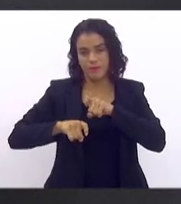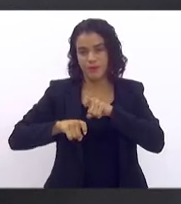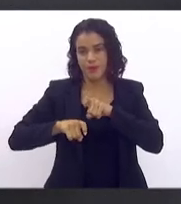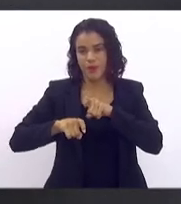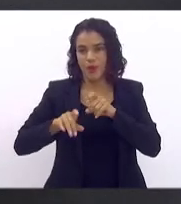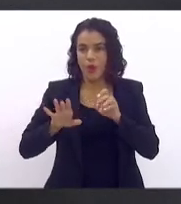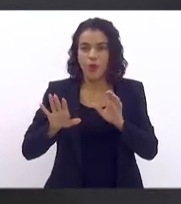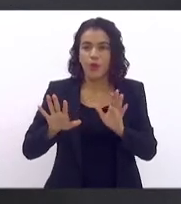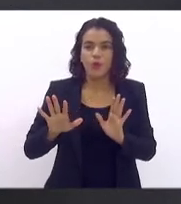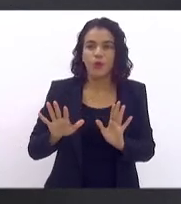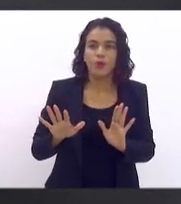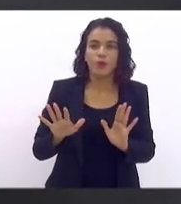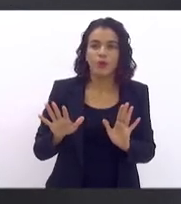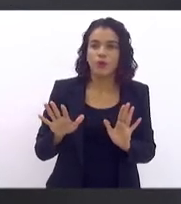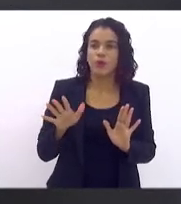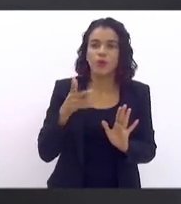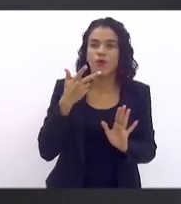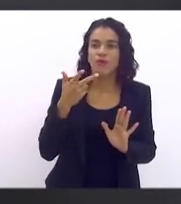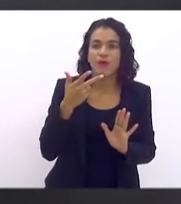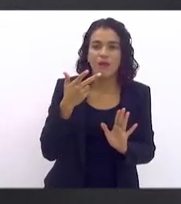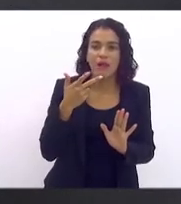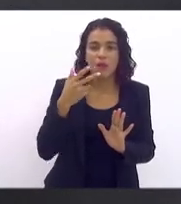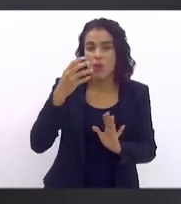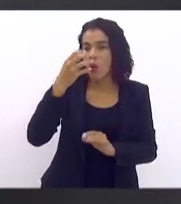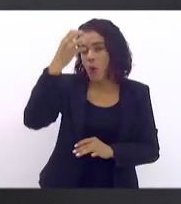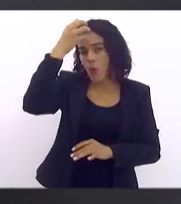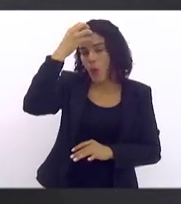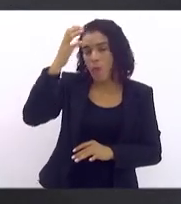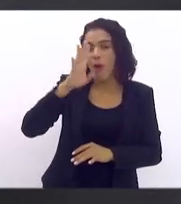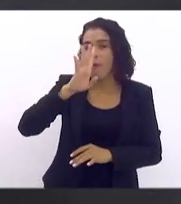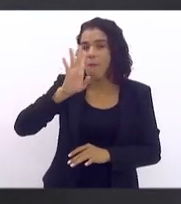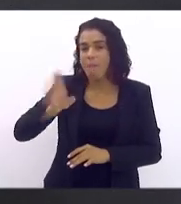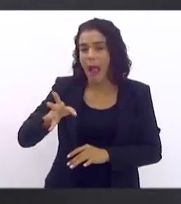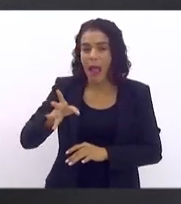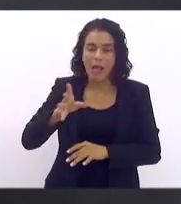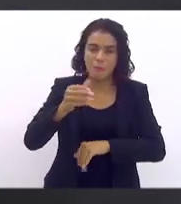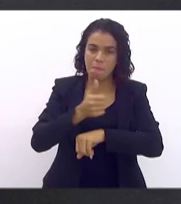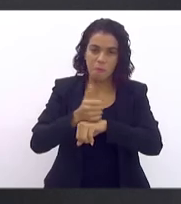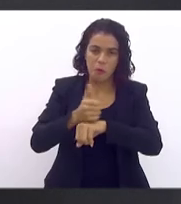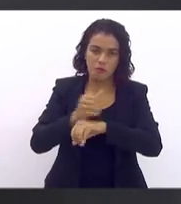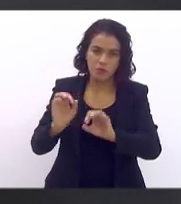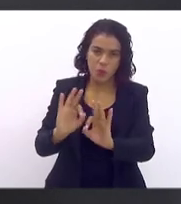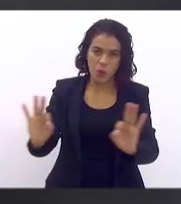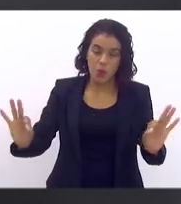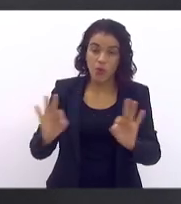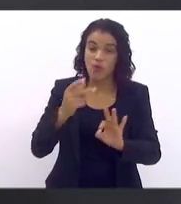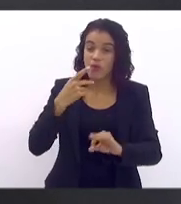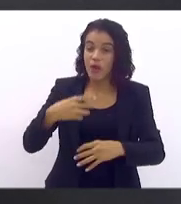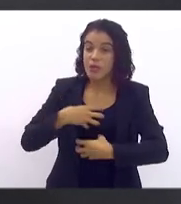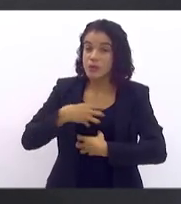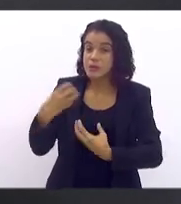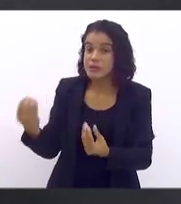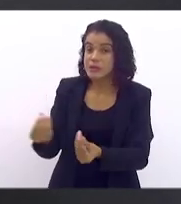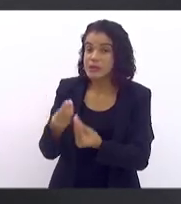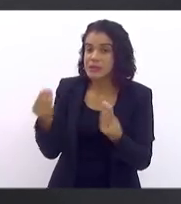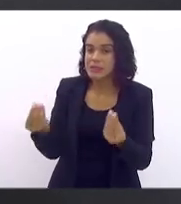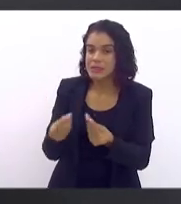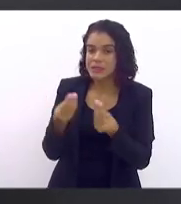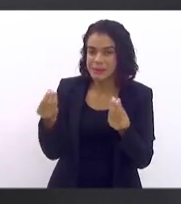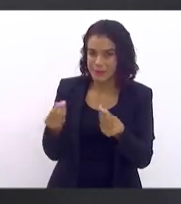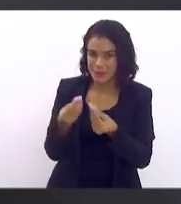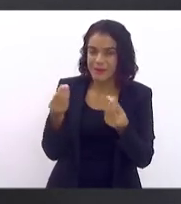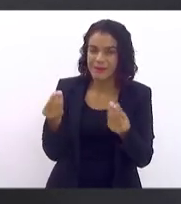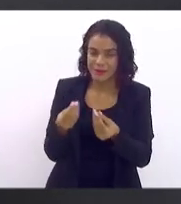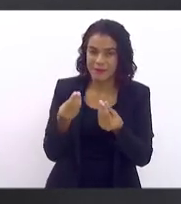querendo com isso colocar culpa em ninguém. Eu estou apenas dizendo da sensibilidade para esse tema. Se de